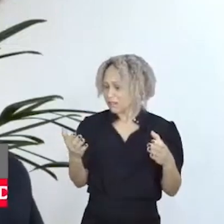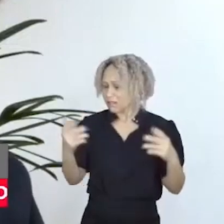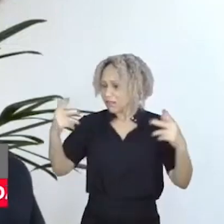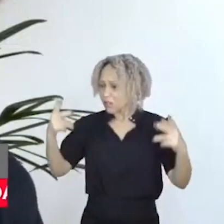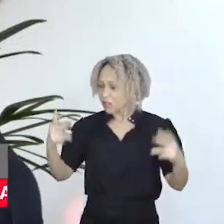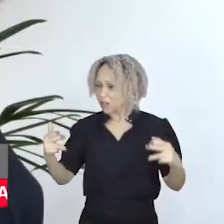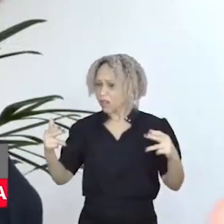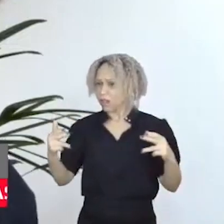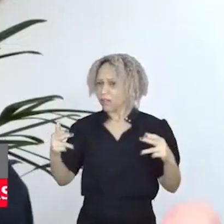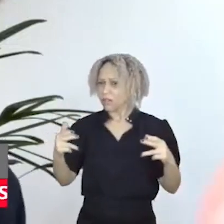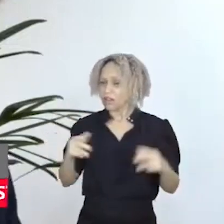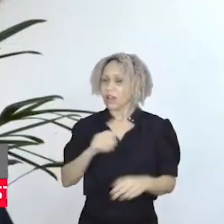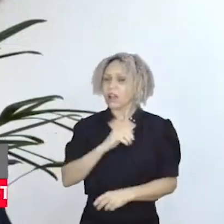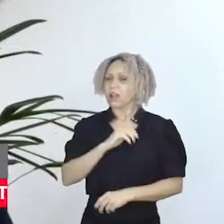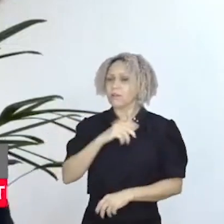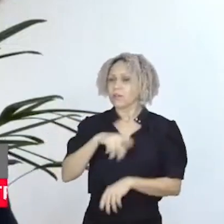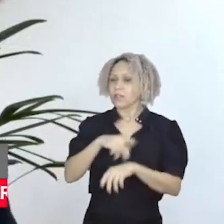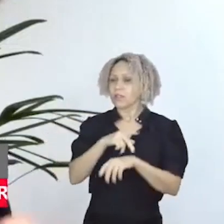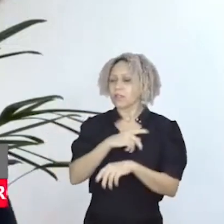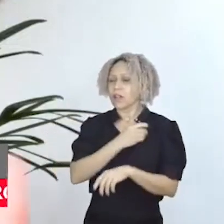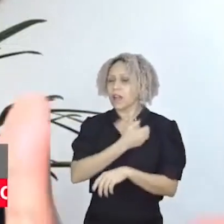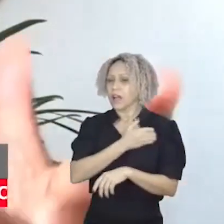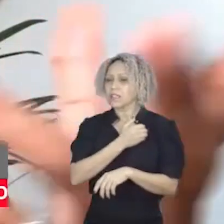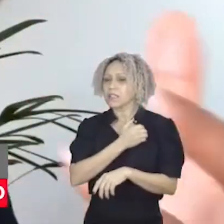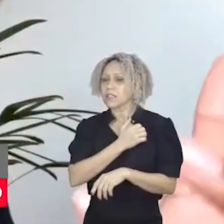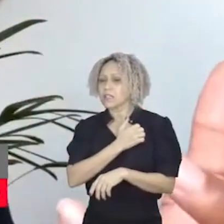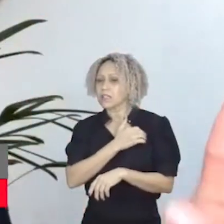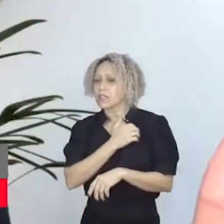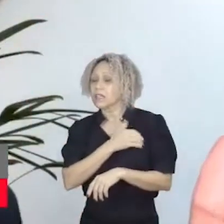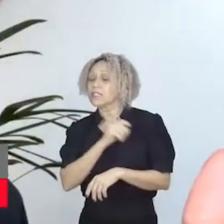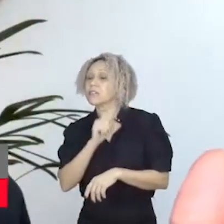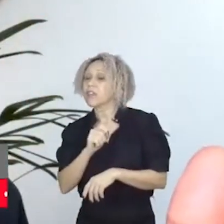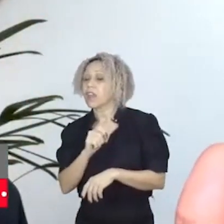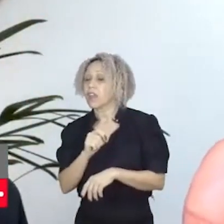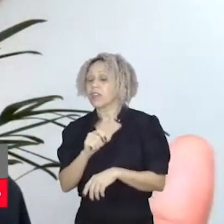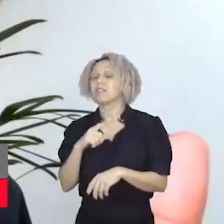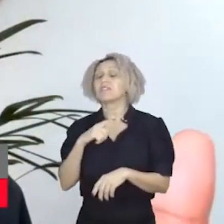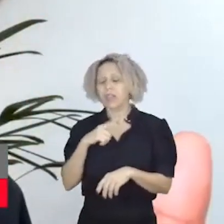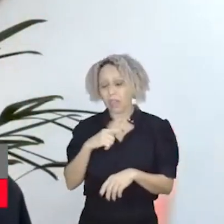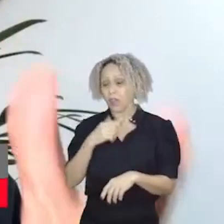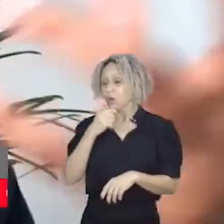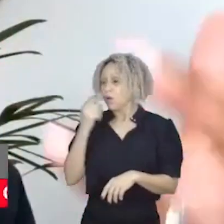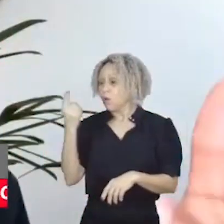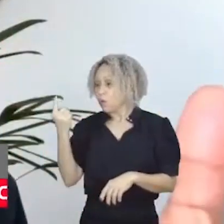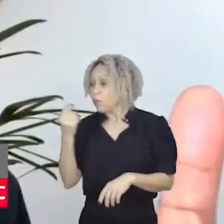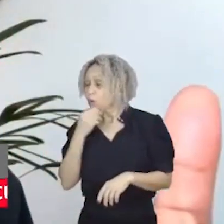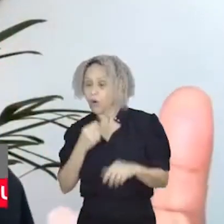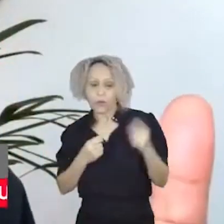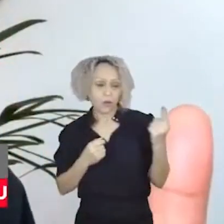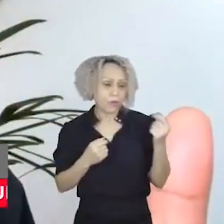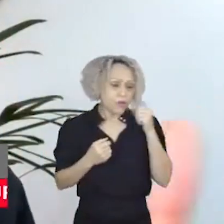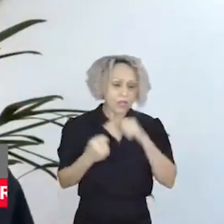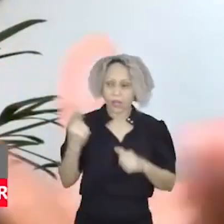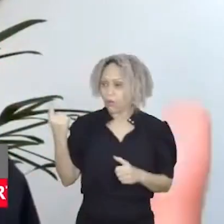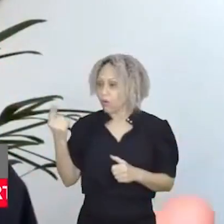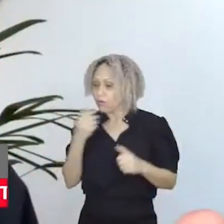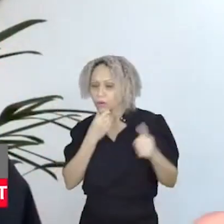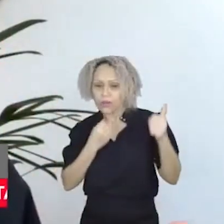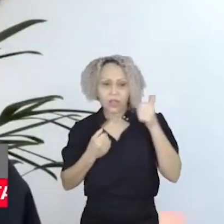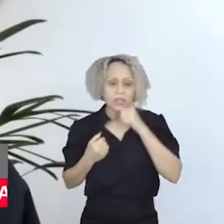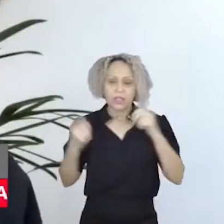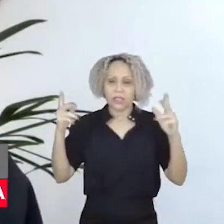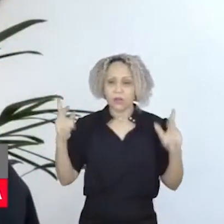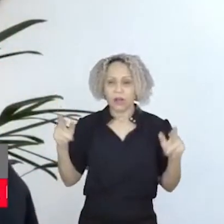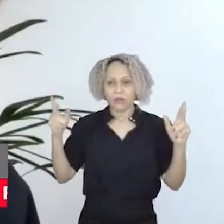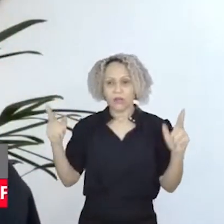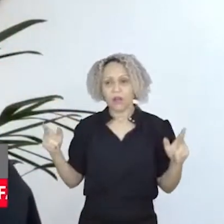uma mulher, um homem e uma mulher. No Brasil, com esse nível de violência política que o crime com a